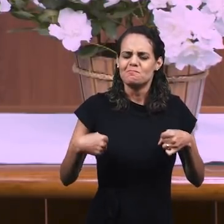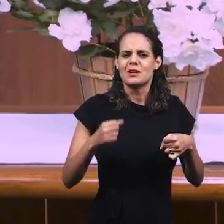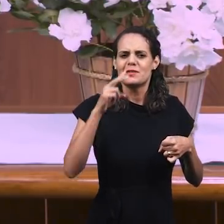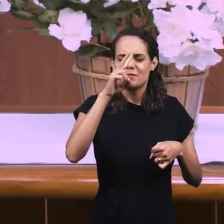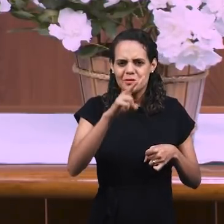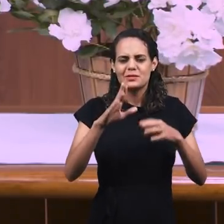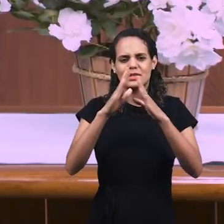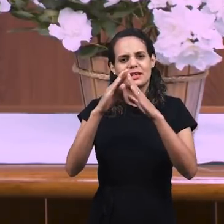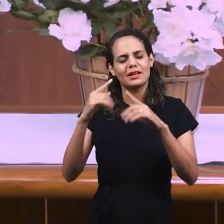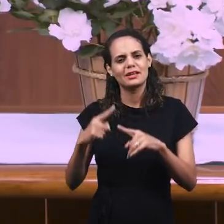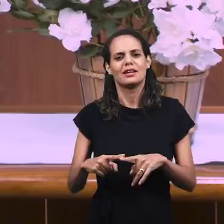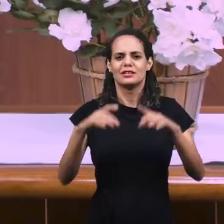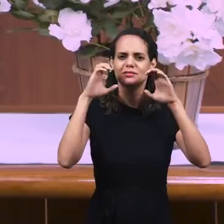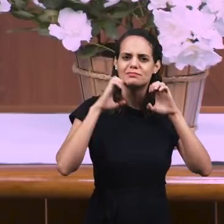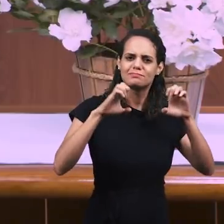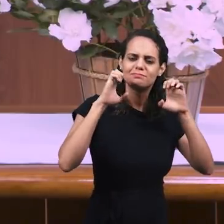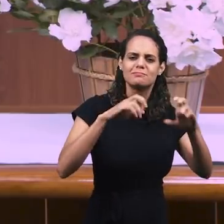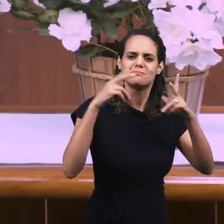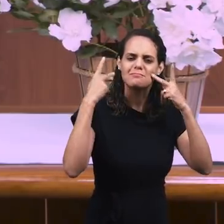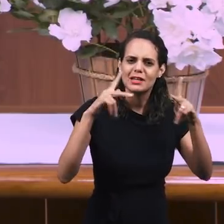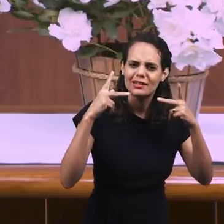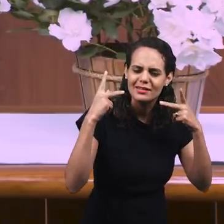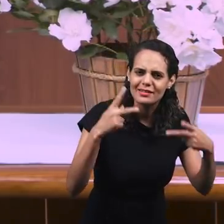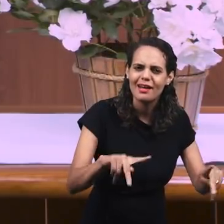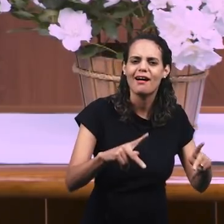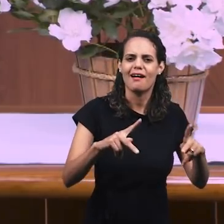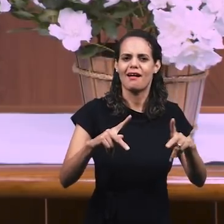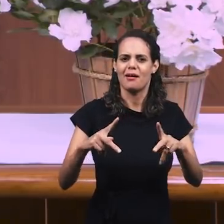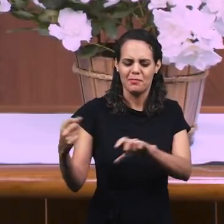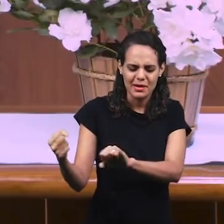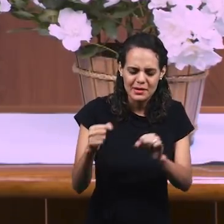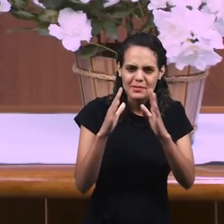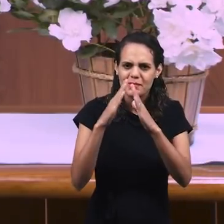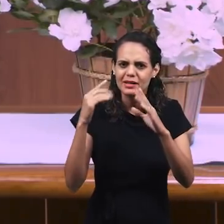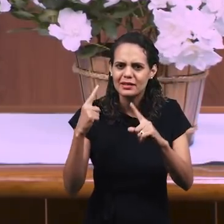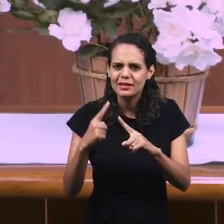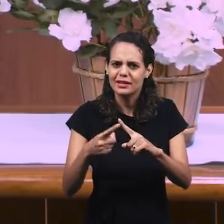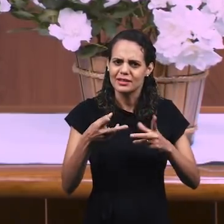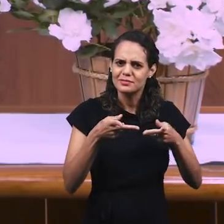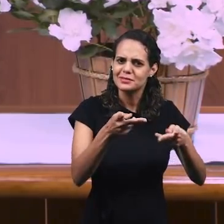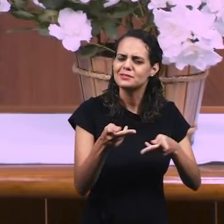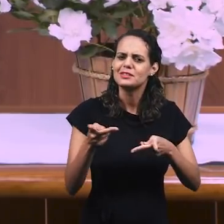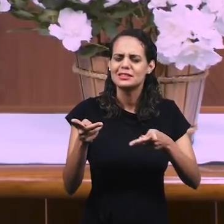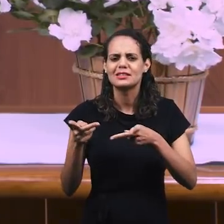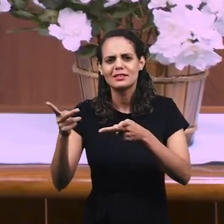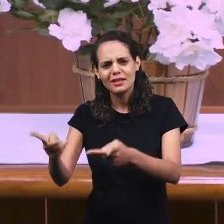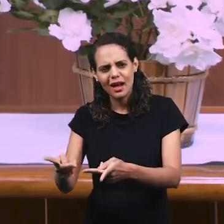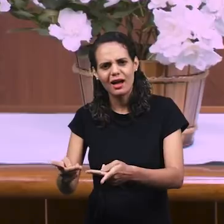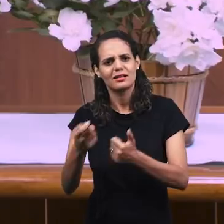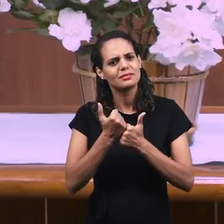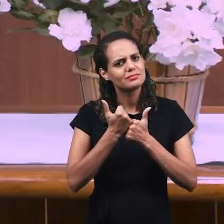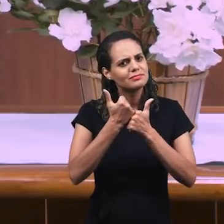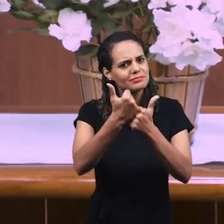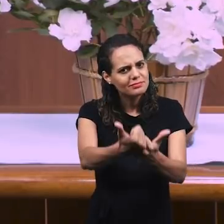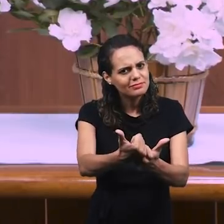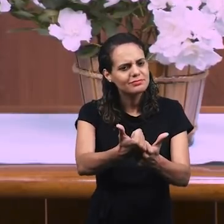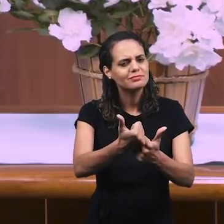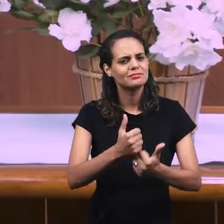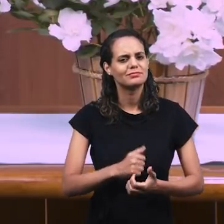para evangelizar, para ir para o culto profético, para pregar, para limpar a igreja, para visitar, para poder